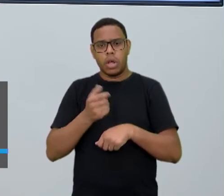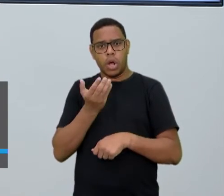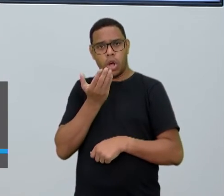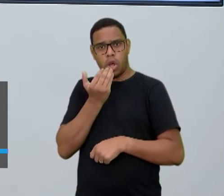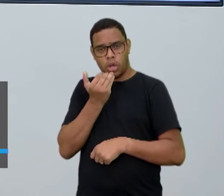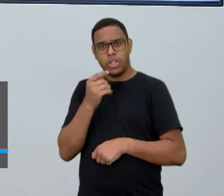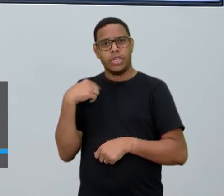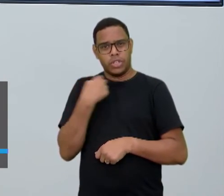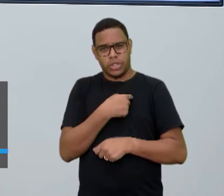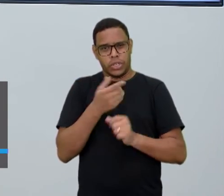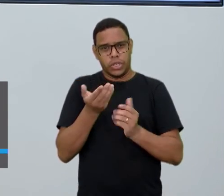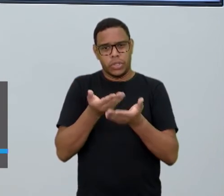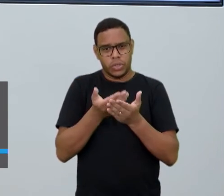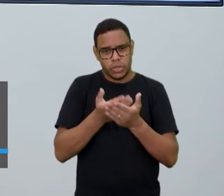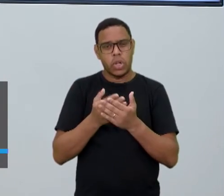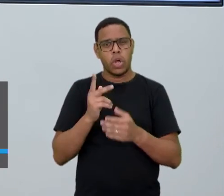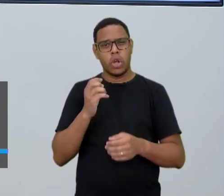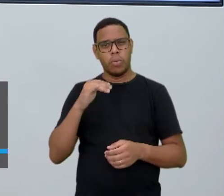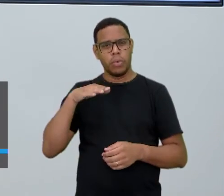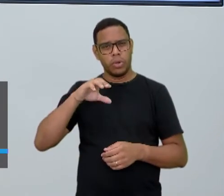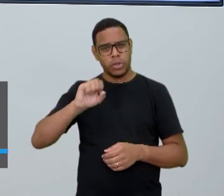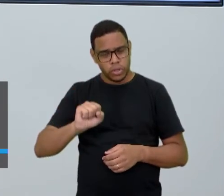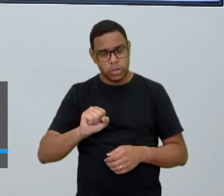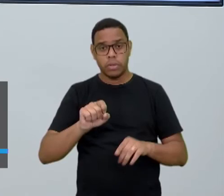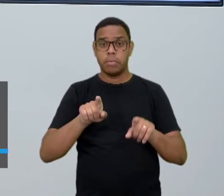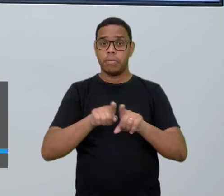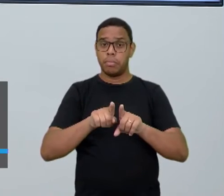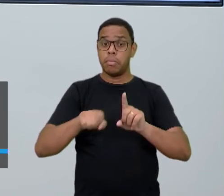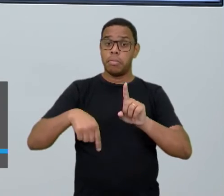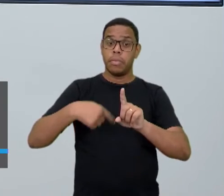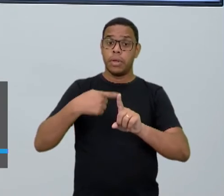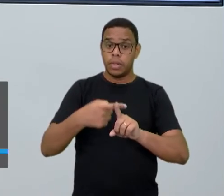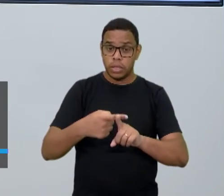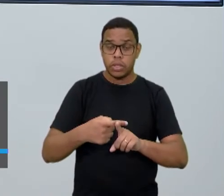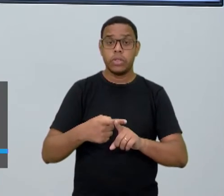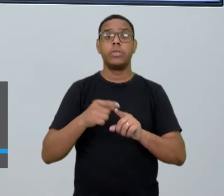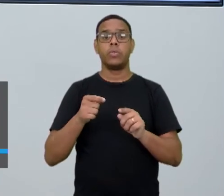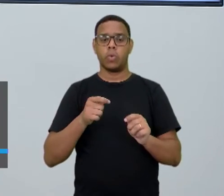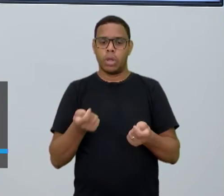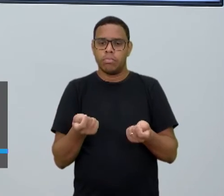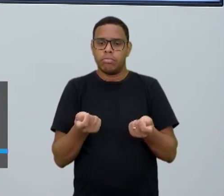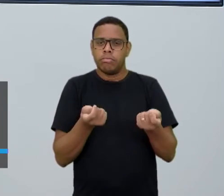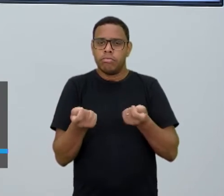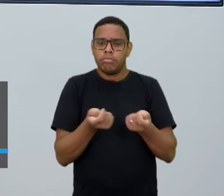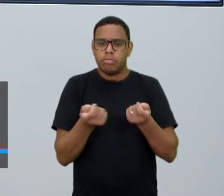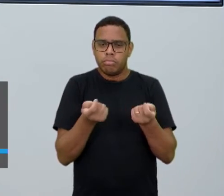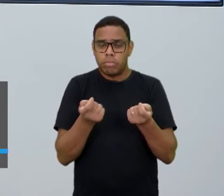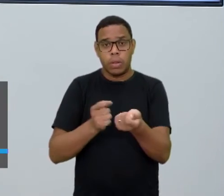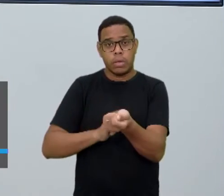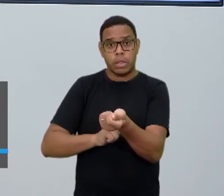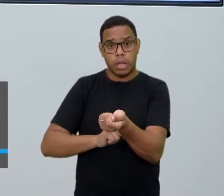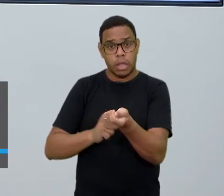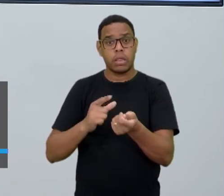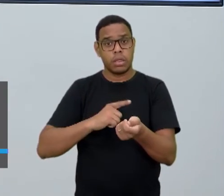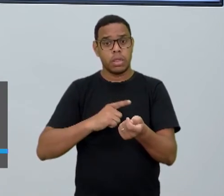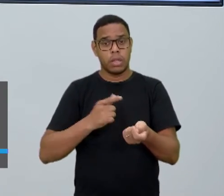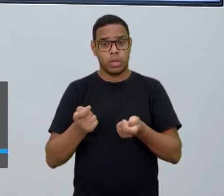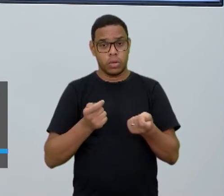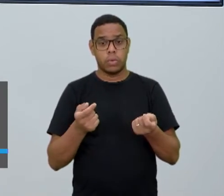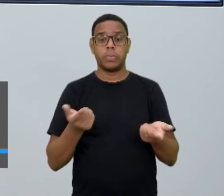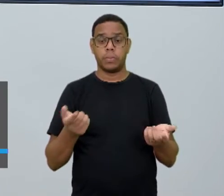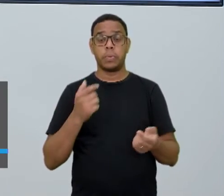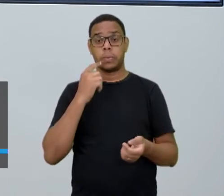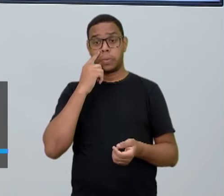Vimos aí os fatores hormonais e vimos aí os fatores ou os reguladores nervosos, tá? E